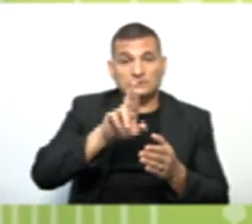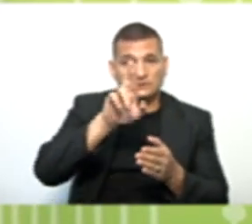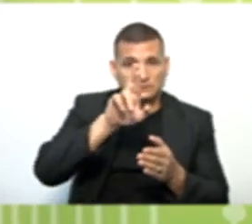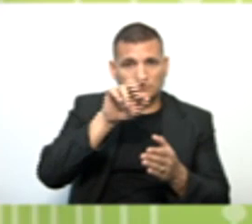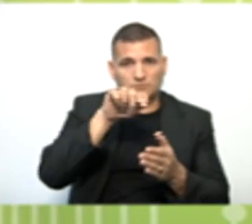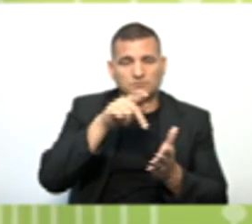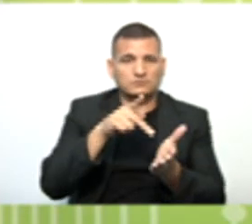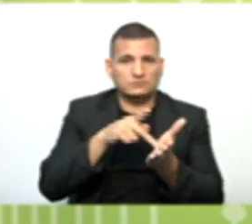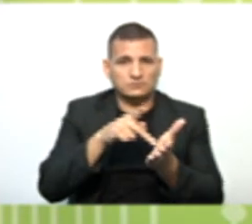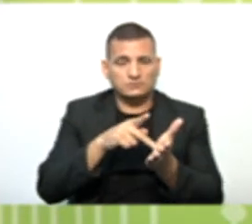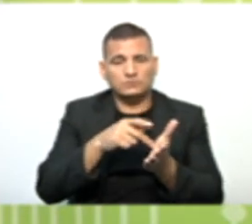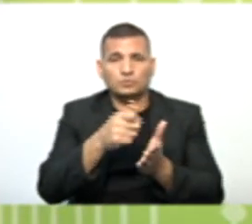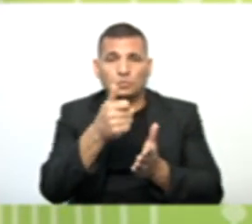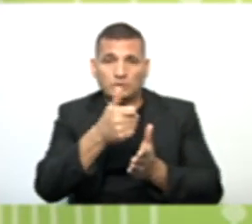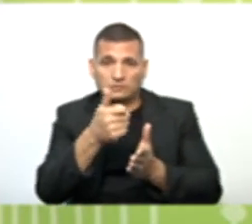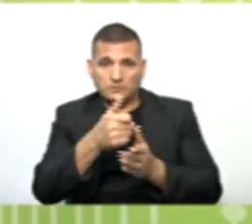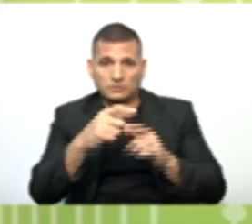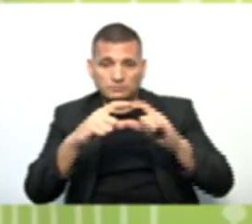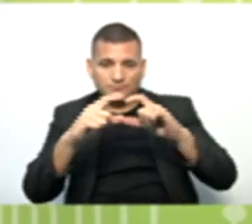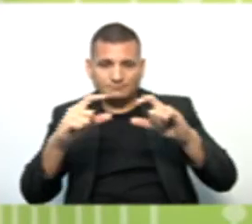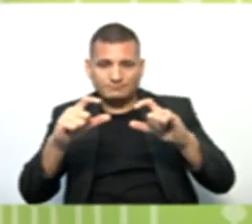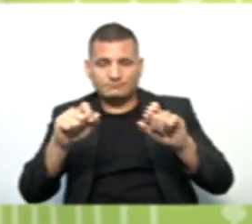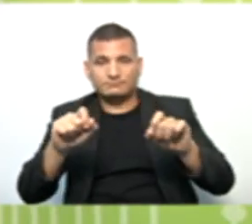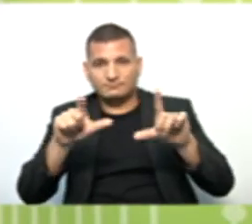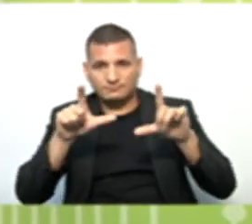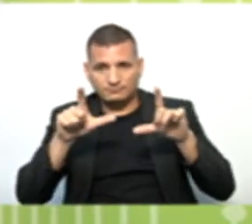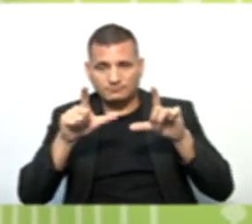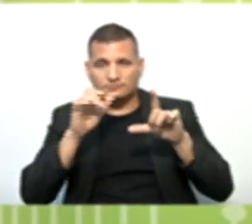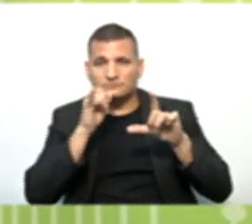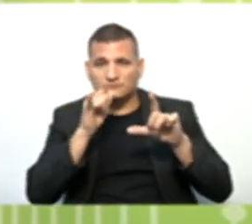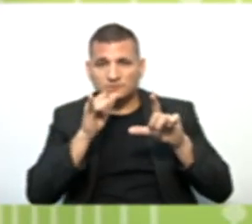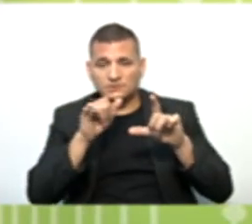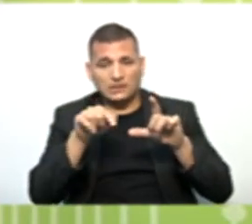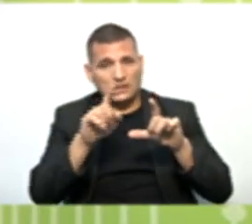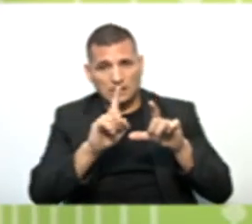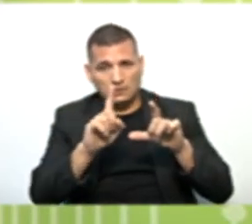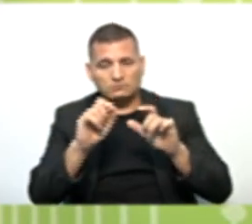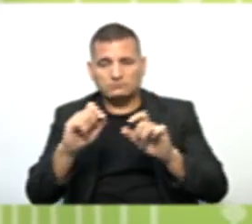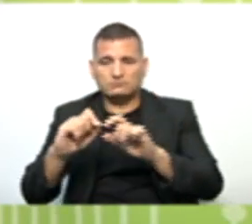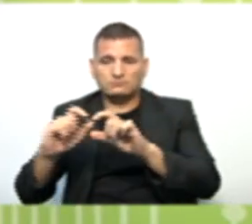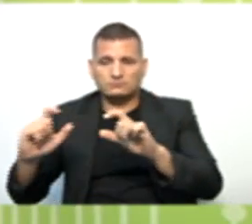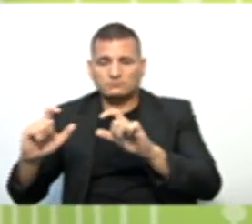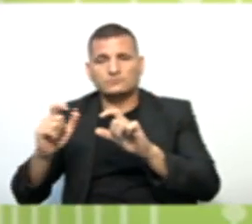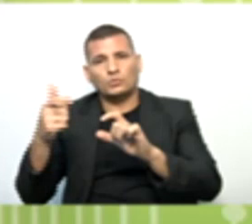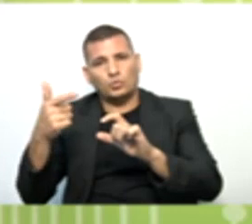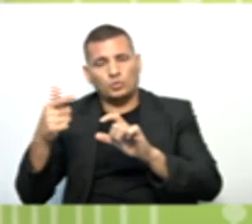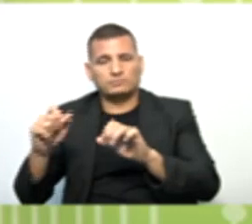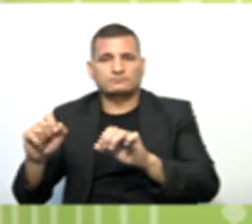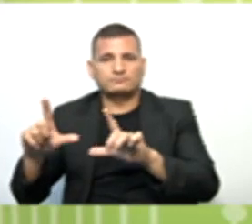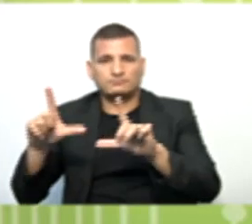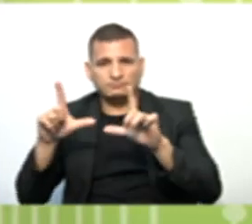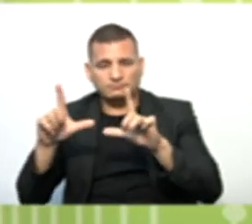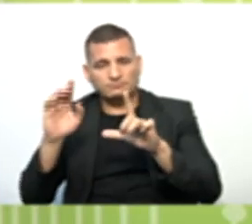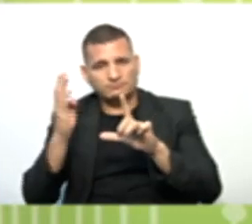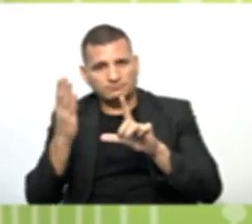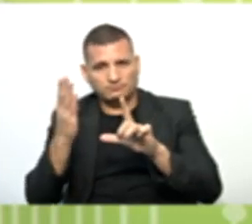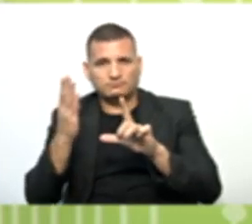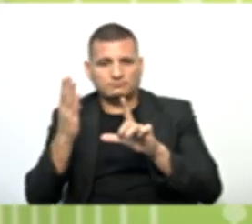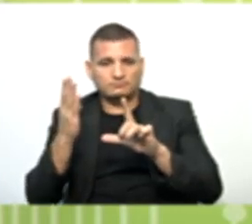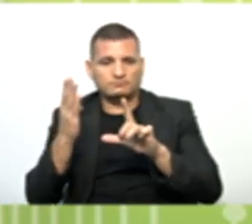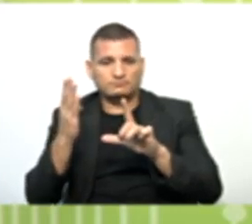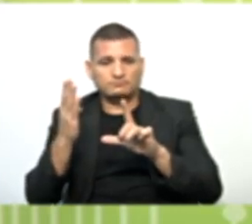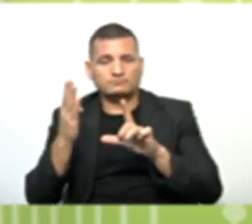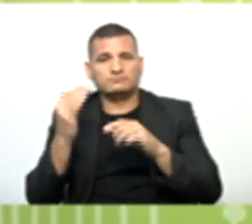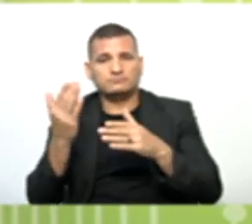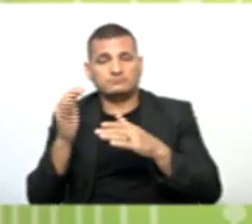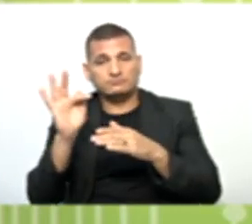o comando 1 vai ser executado. Caso contrário, o comando 2 é que vai ser executado, quer dizer, se a expressão for falsa. Então, aquele